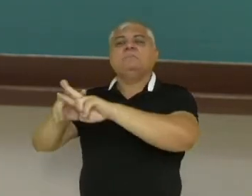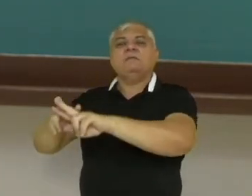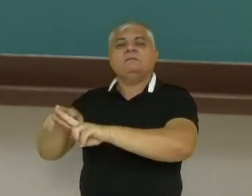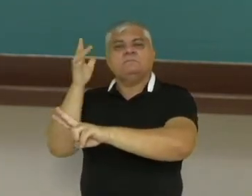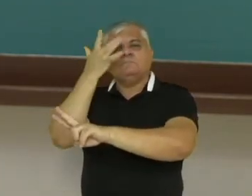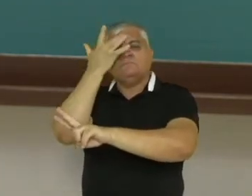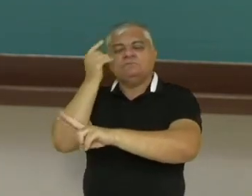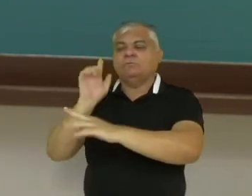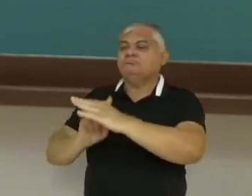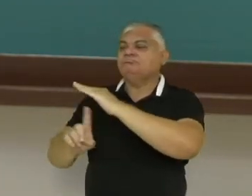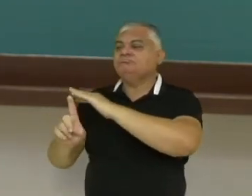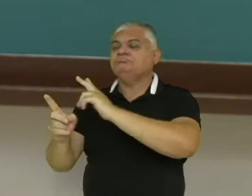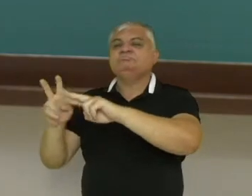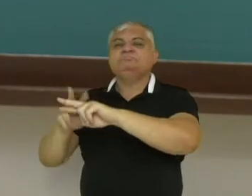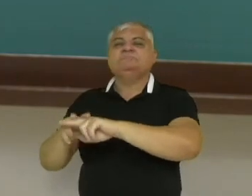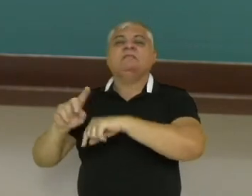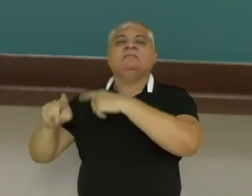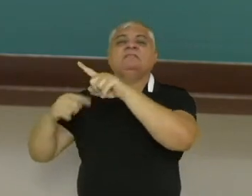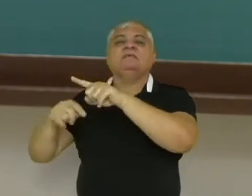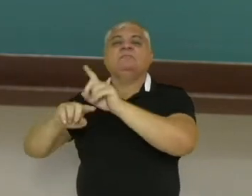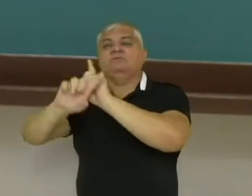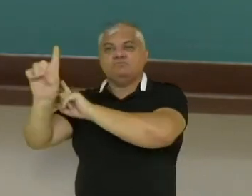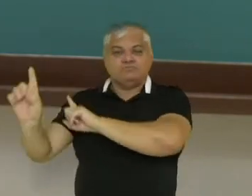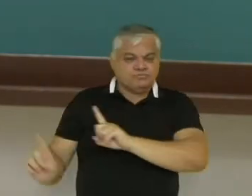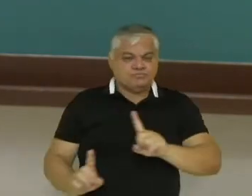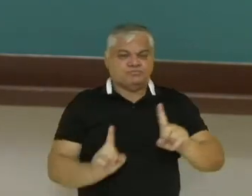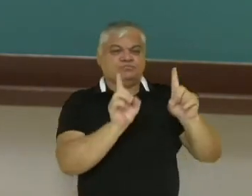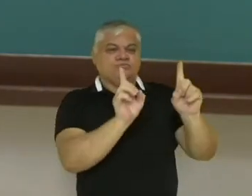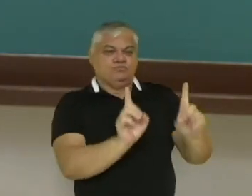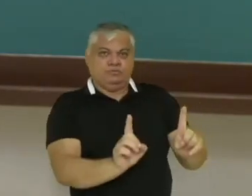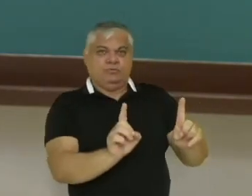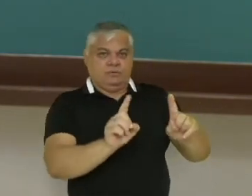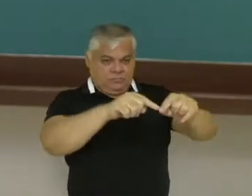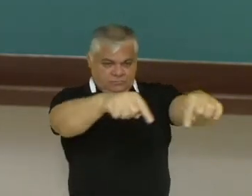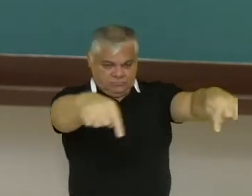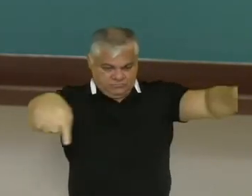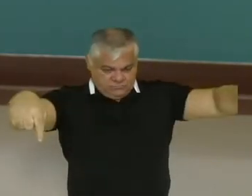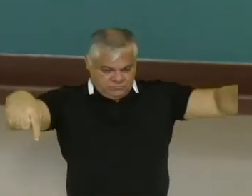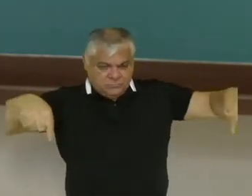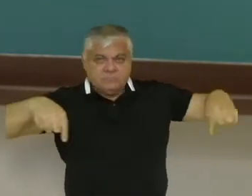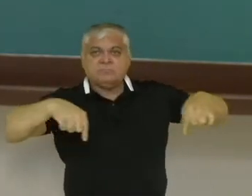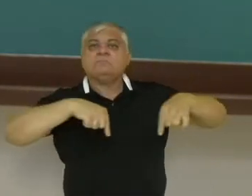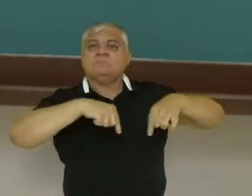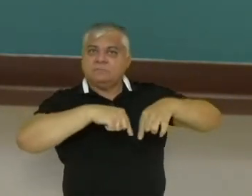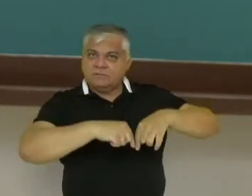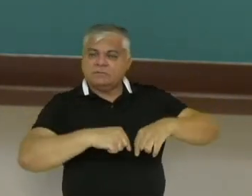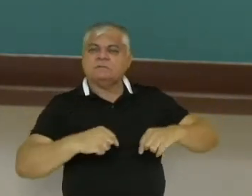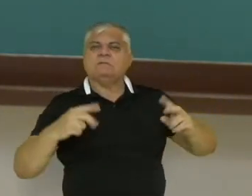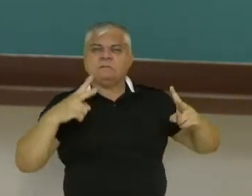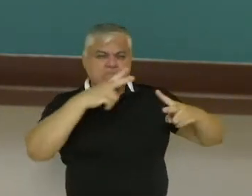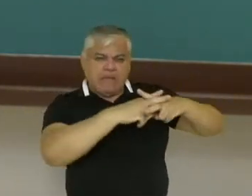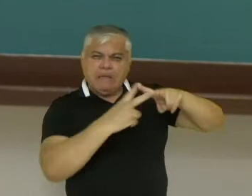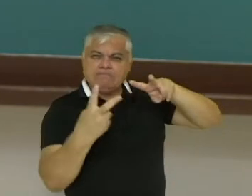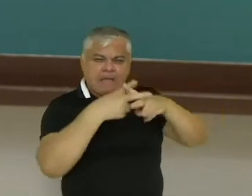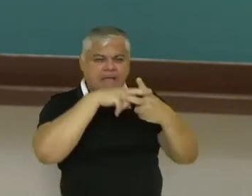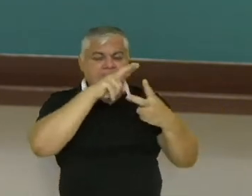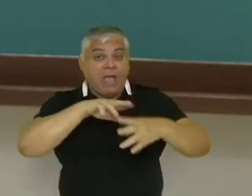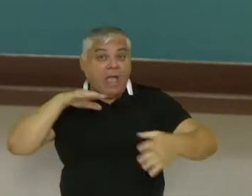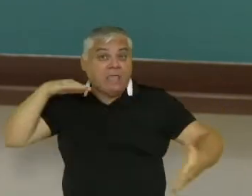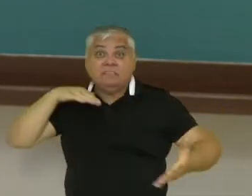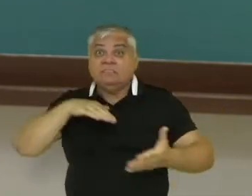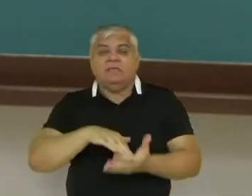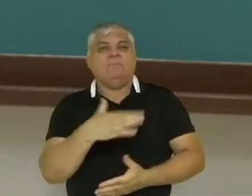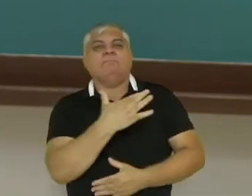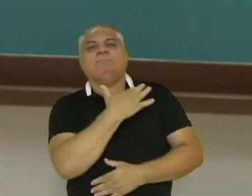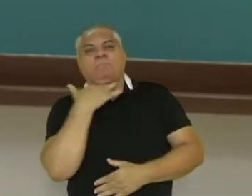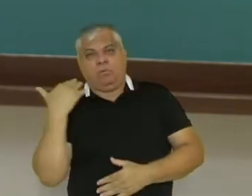né? E eles usavam assim, colocavam eles numa arena e eles tinham que lutar, mas lutar até a morte.